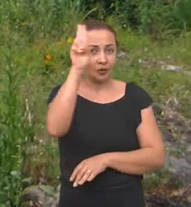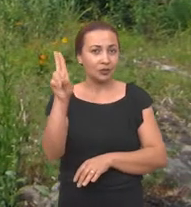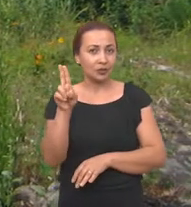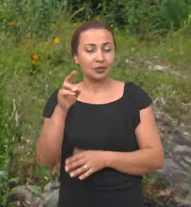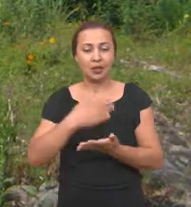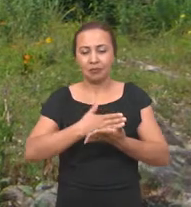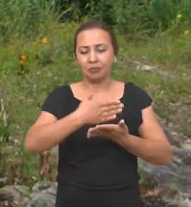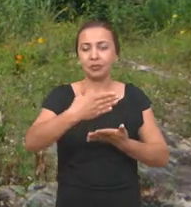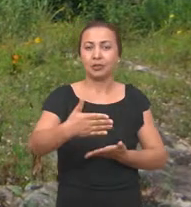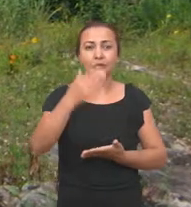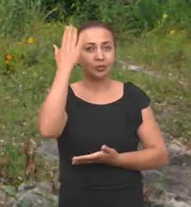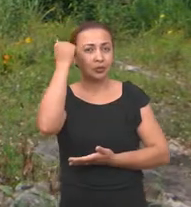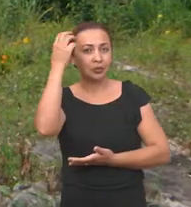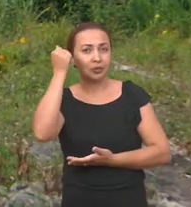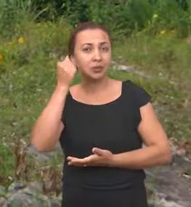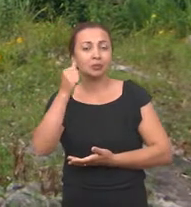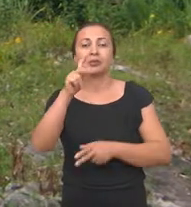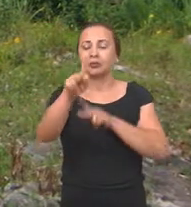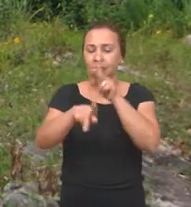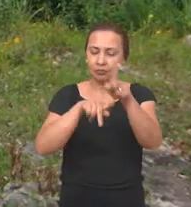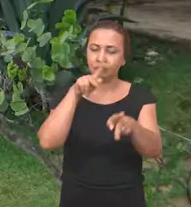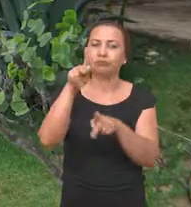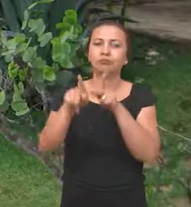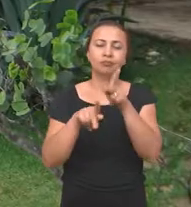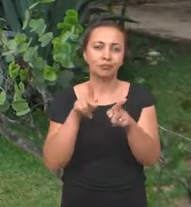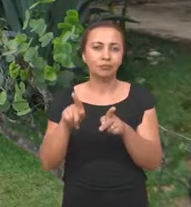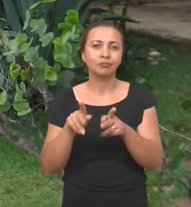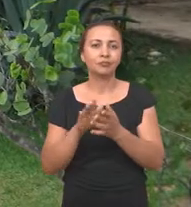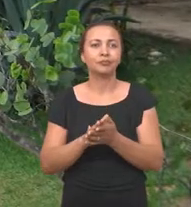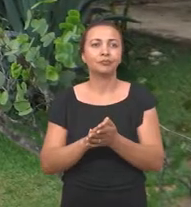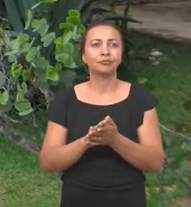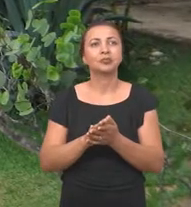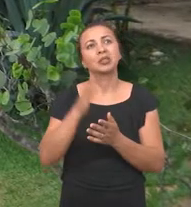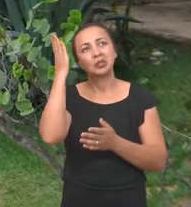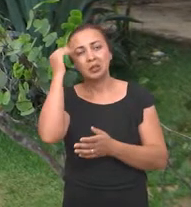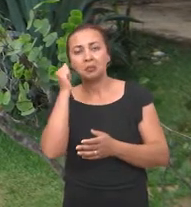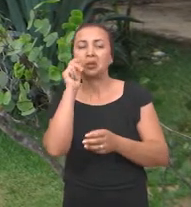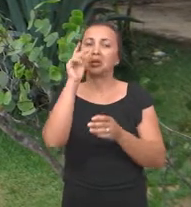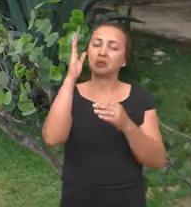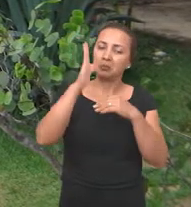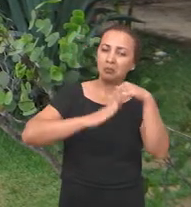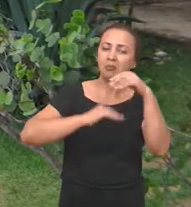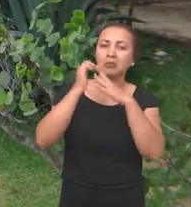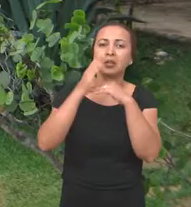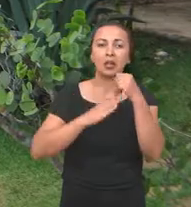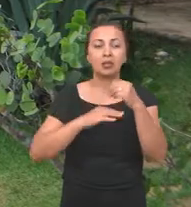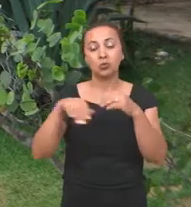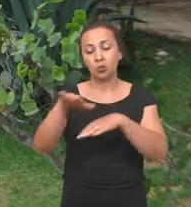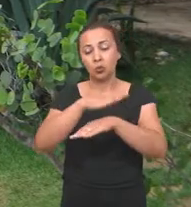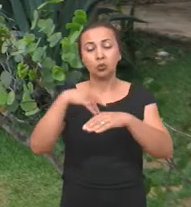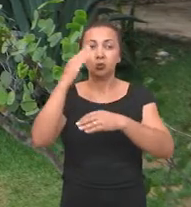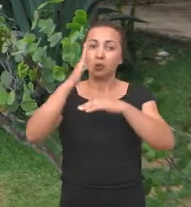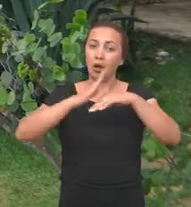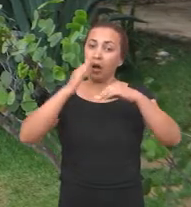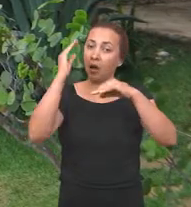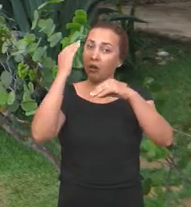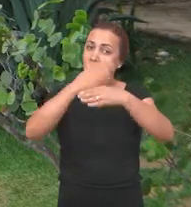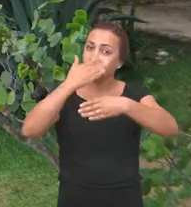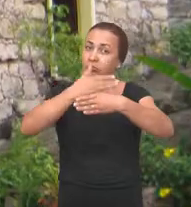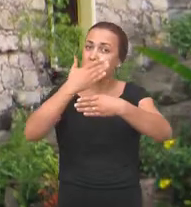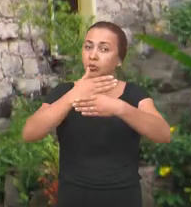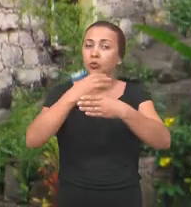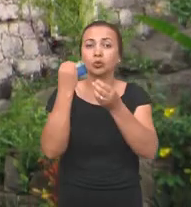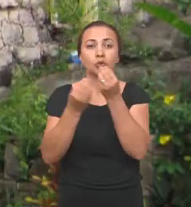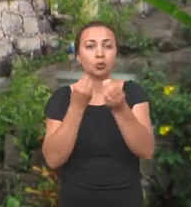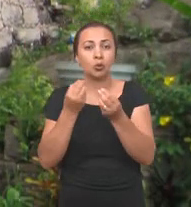ensino universitário, a partir de saberes que são saberes populares, saberes práticos, né, da construção, saberes